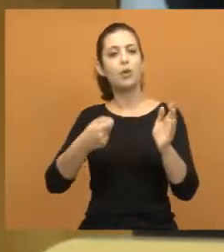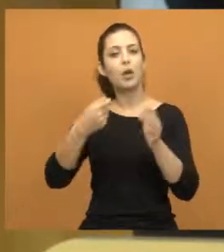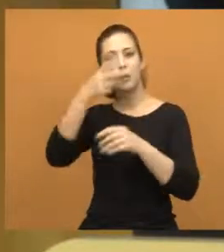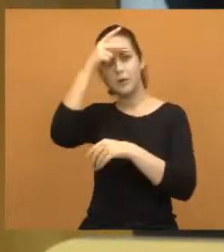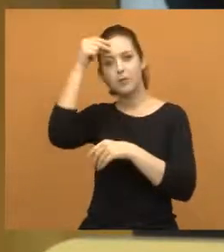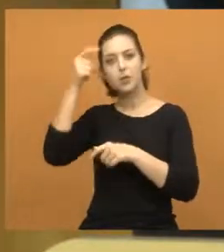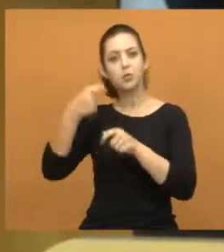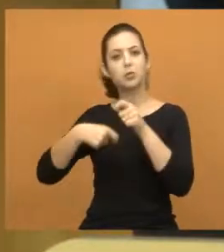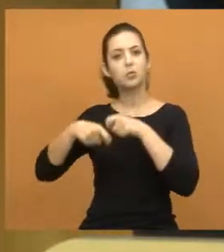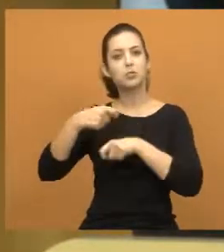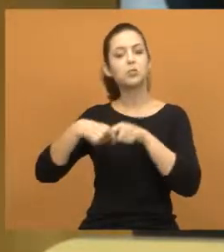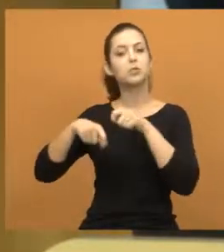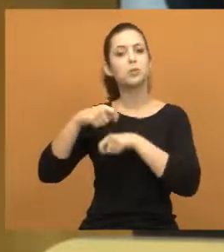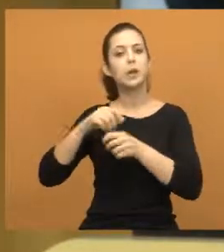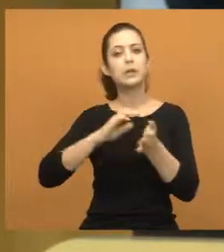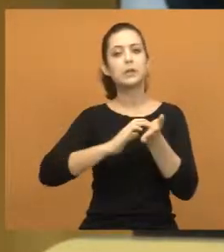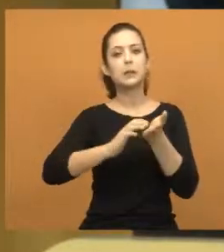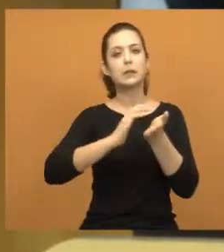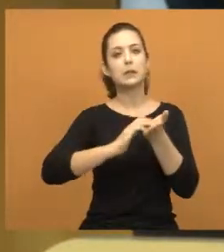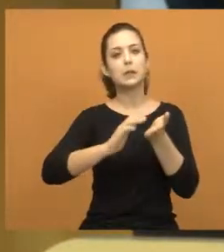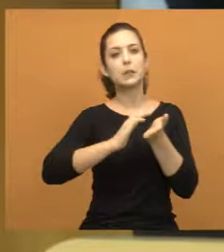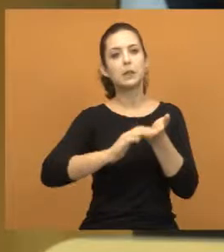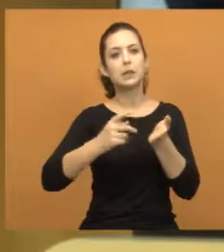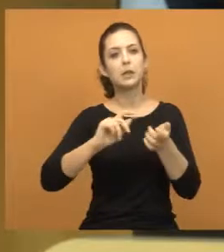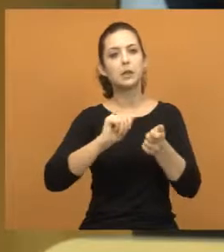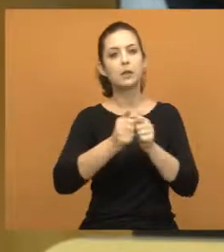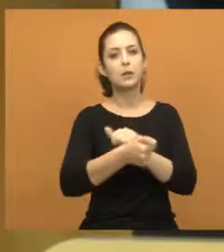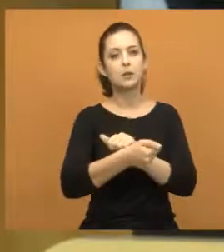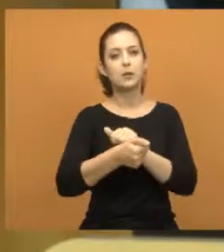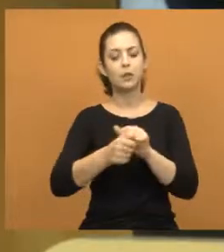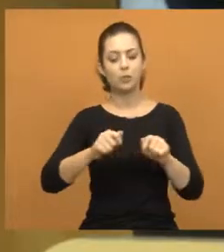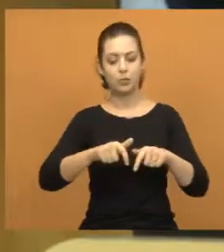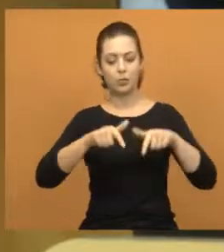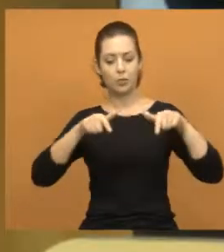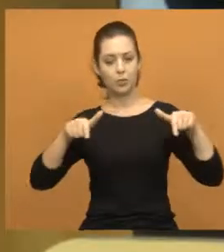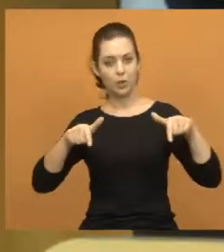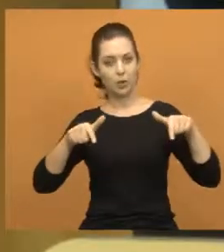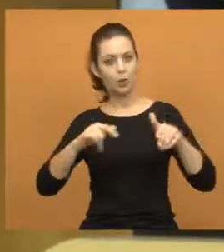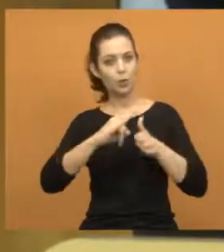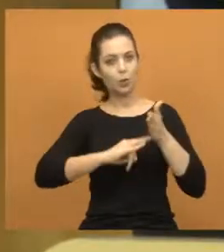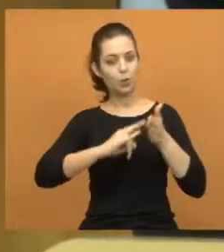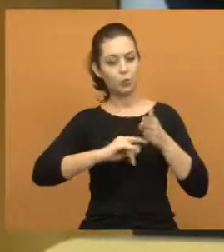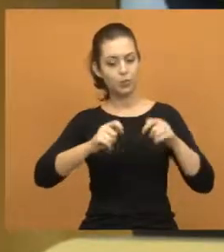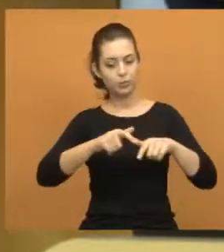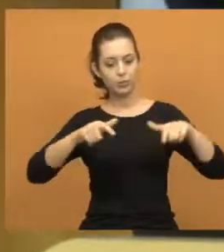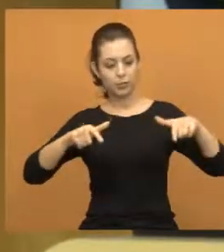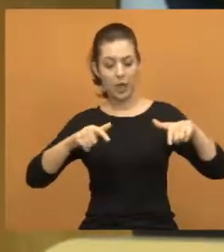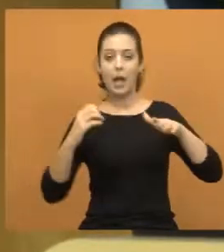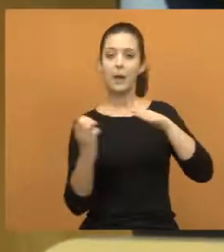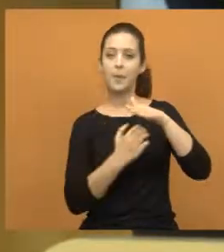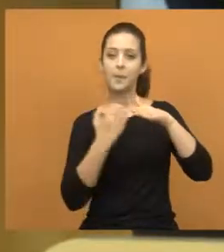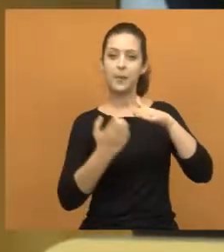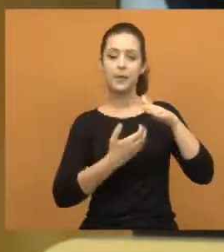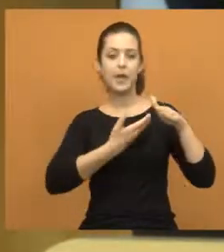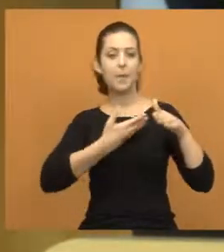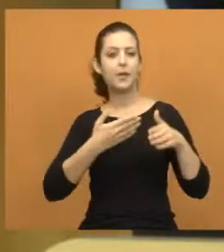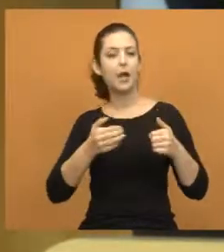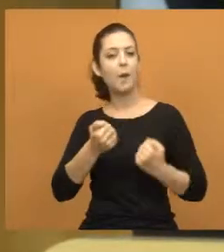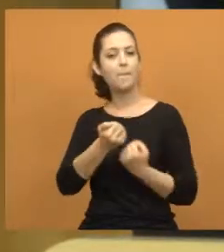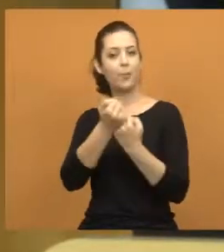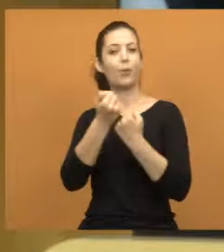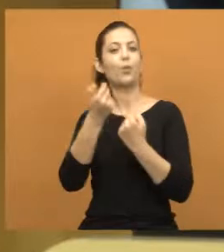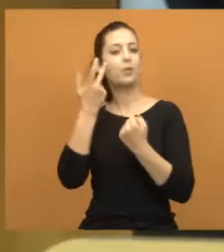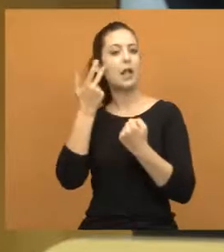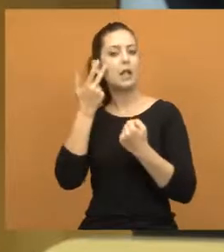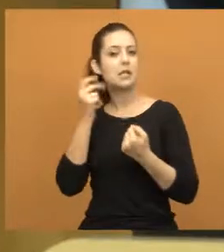Executivo através da secretaria competente que expedirá um certificado com o título Empresa Amiga do Esporte e Lazer